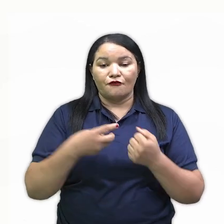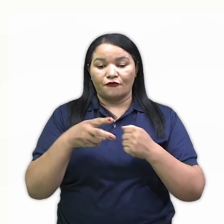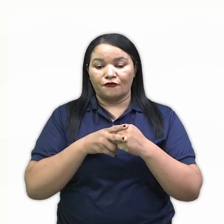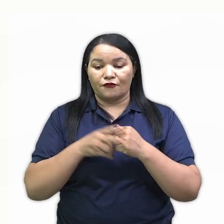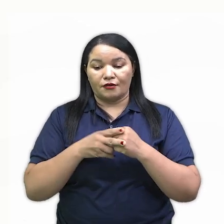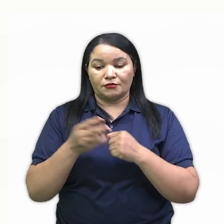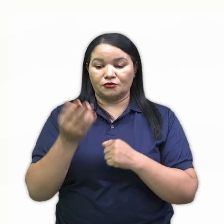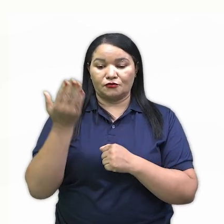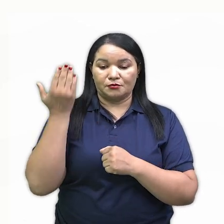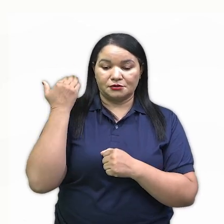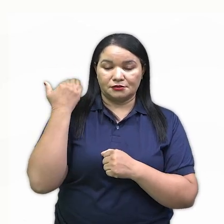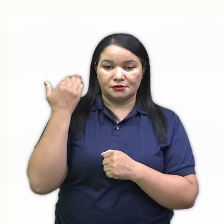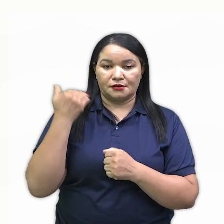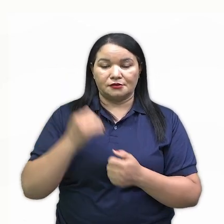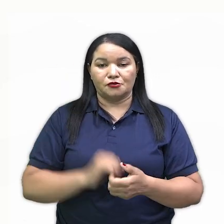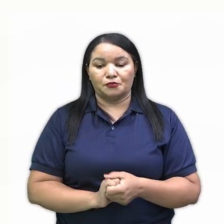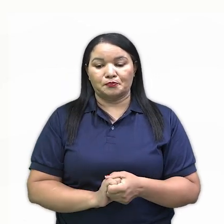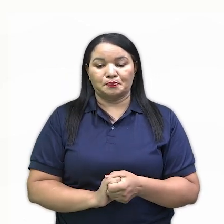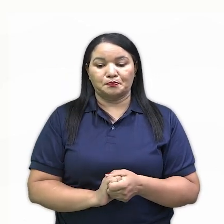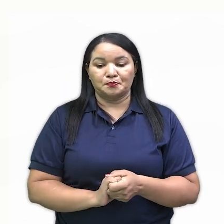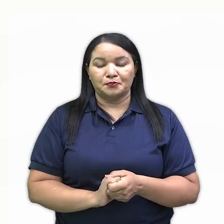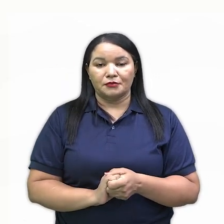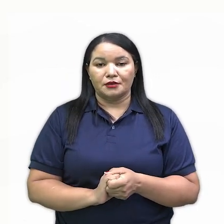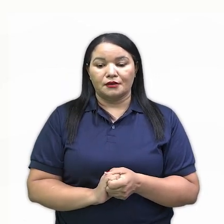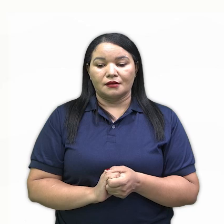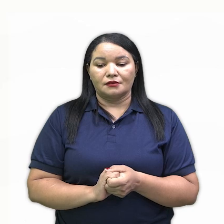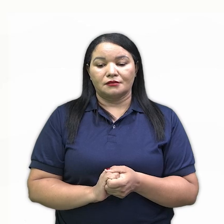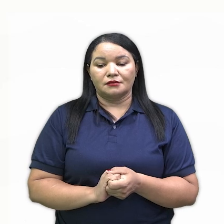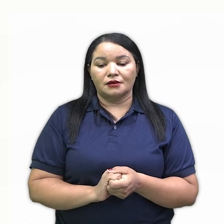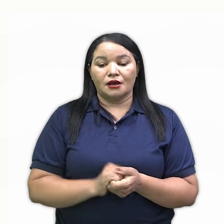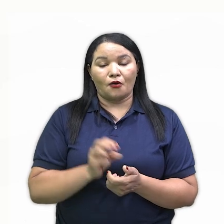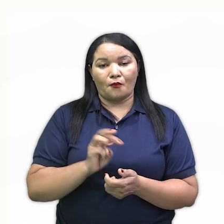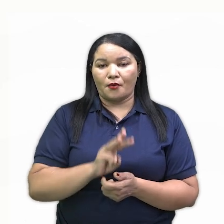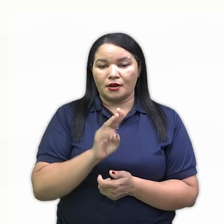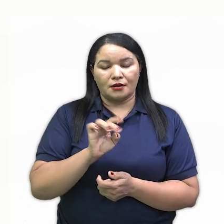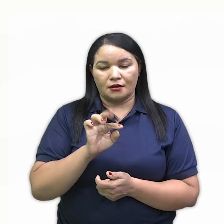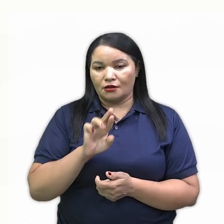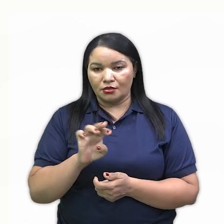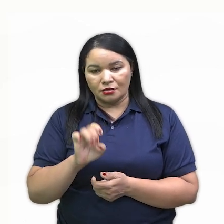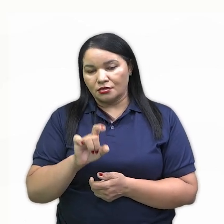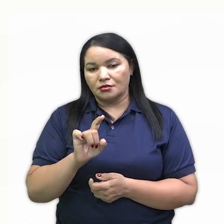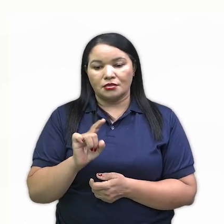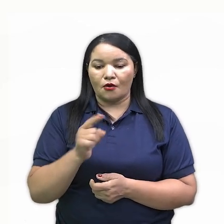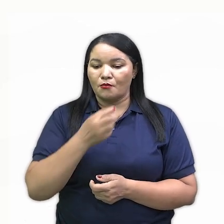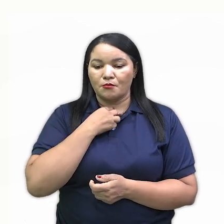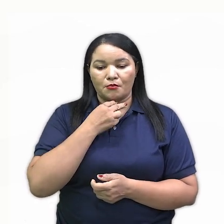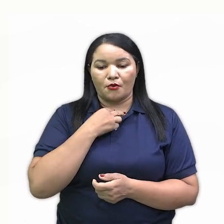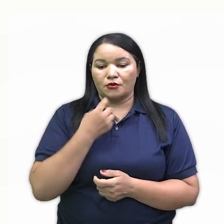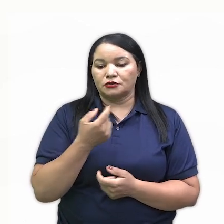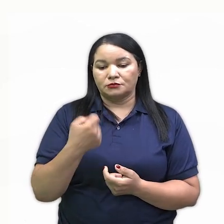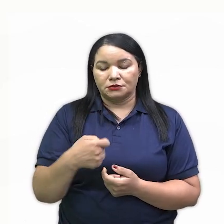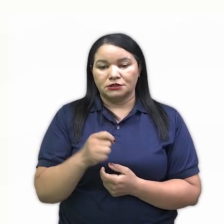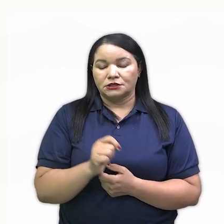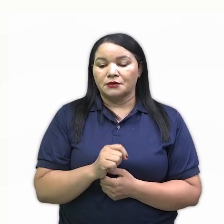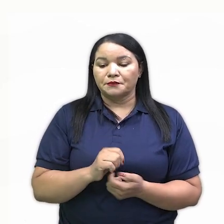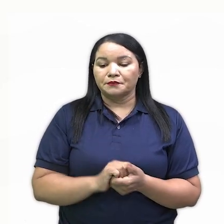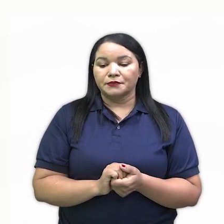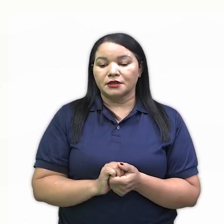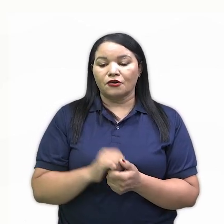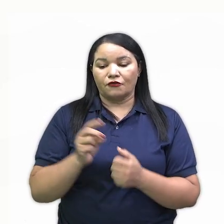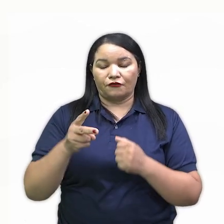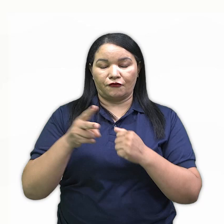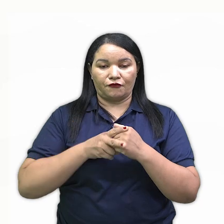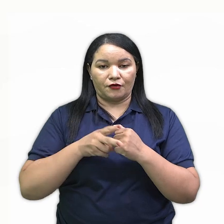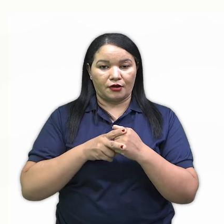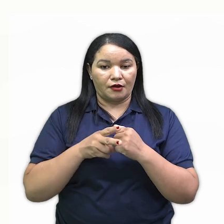be, não pode ser were, porque he é singular, é ele. O verbo principal é watch,